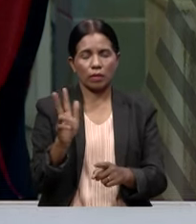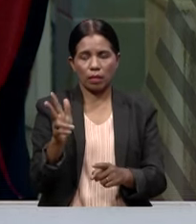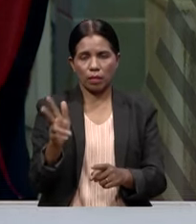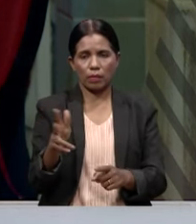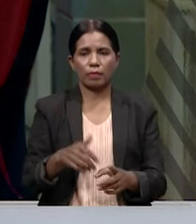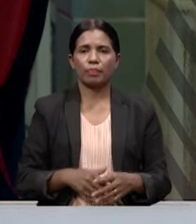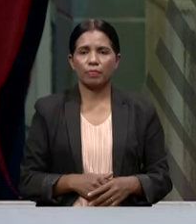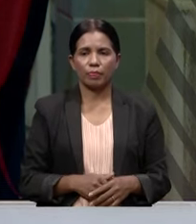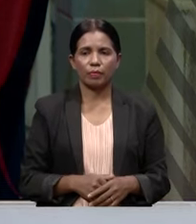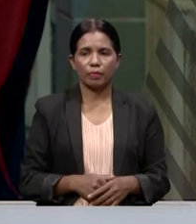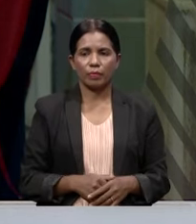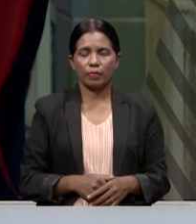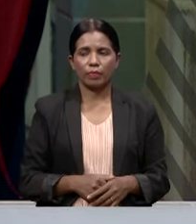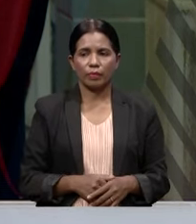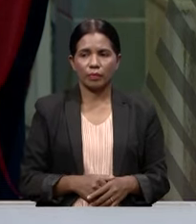Recin.